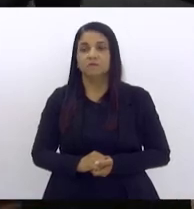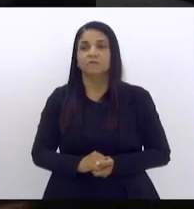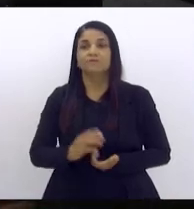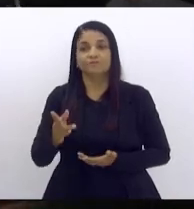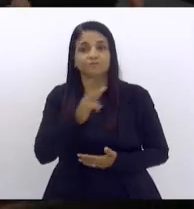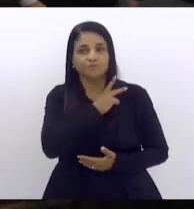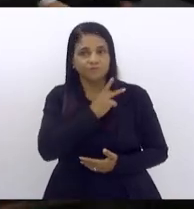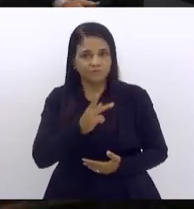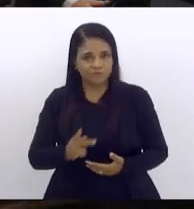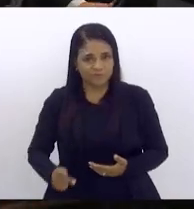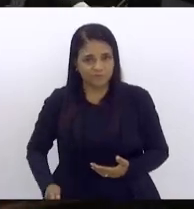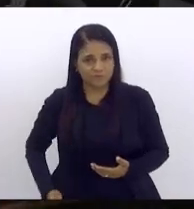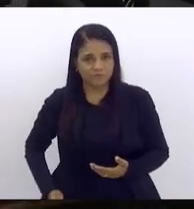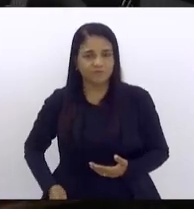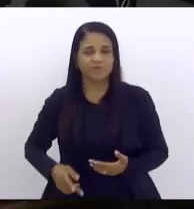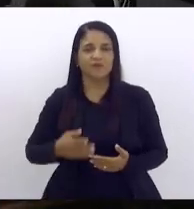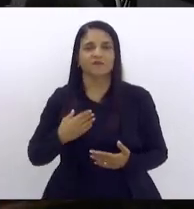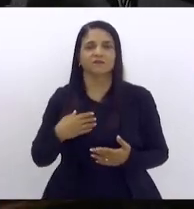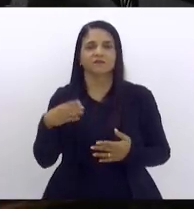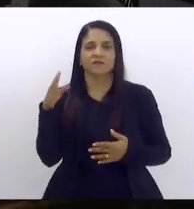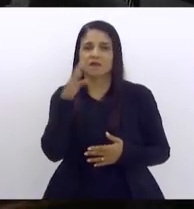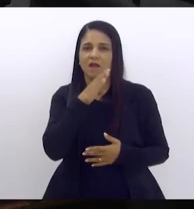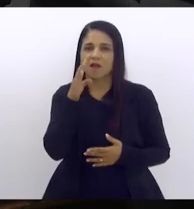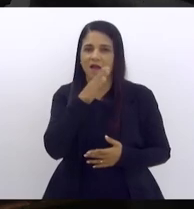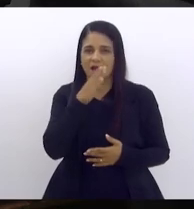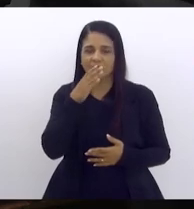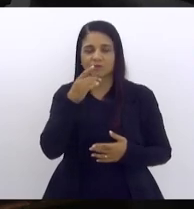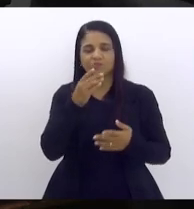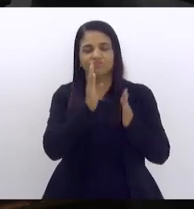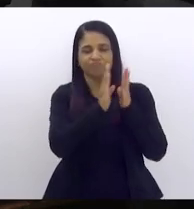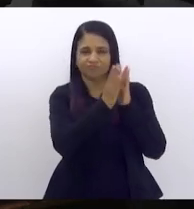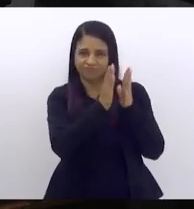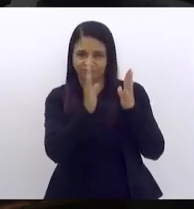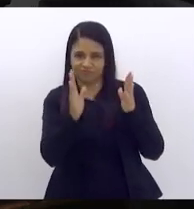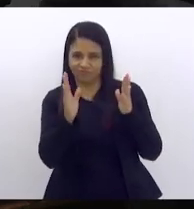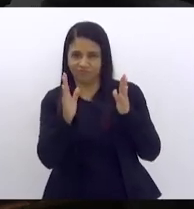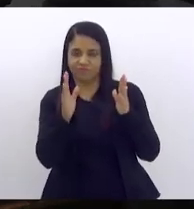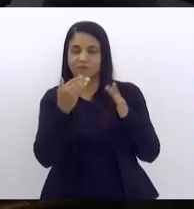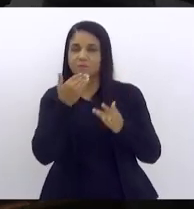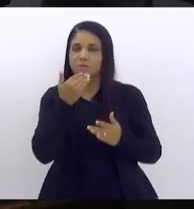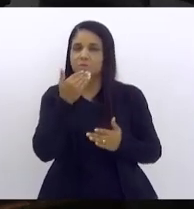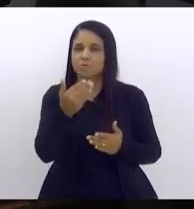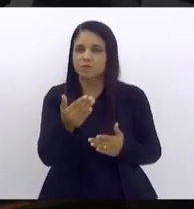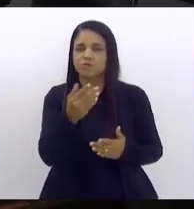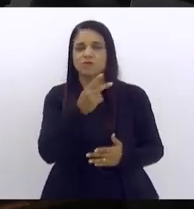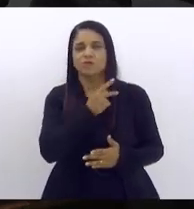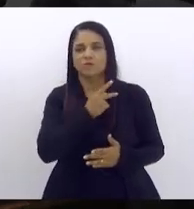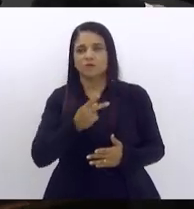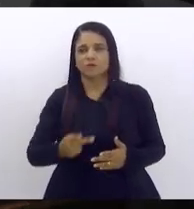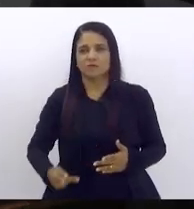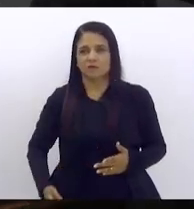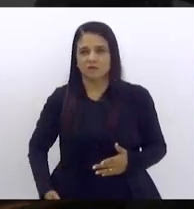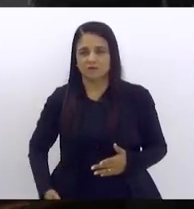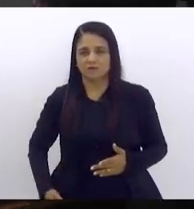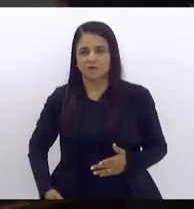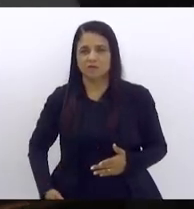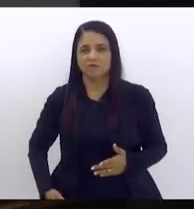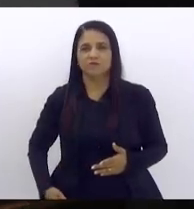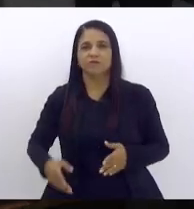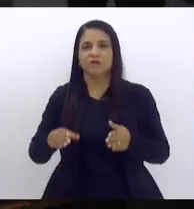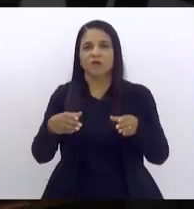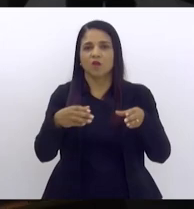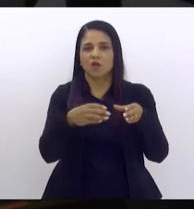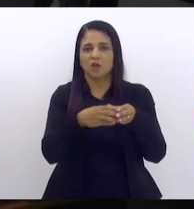Presidente, queria fazer aqui rapidamente uma questão de ordem, solicitar a Vossa Excelência, pois a